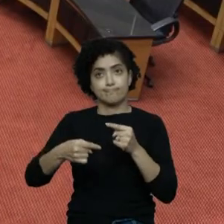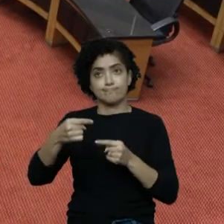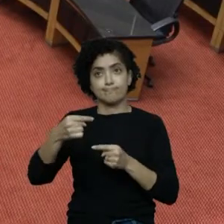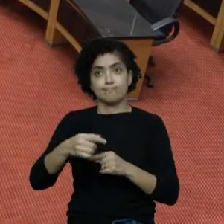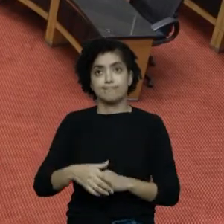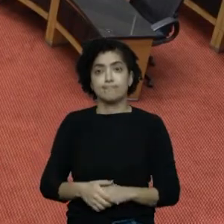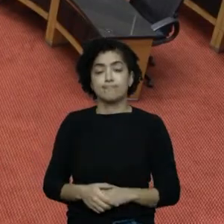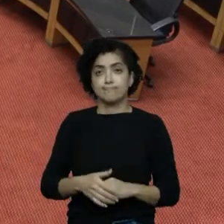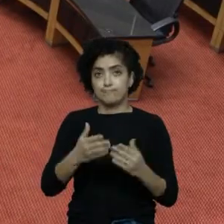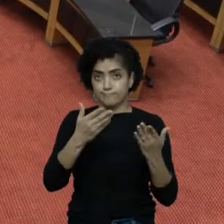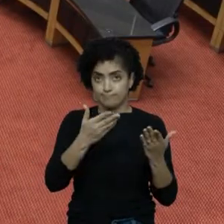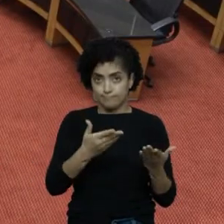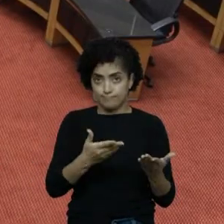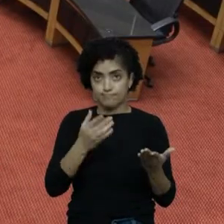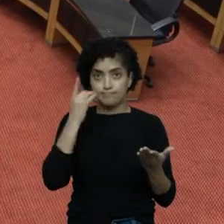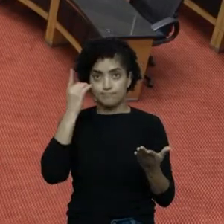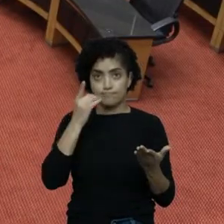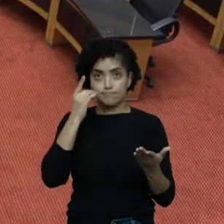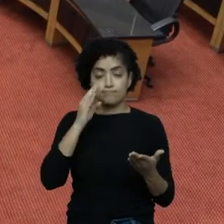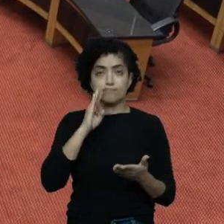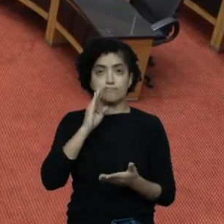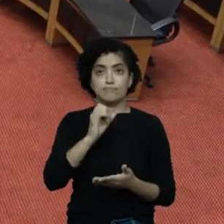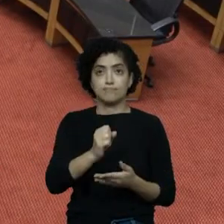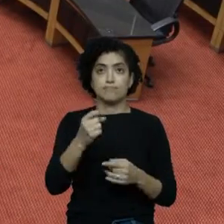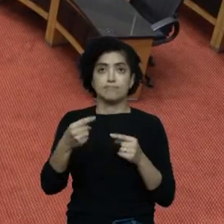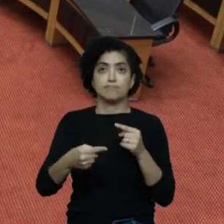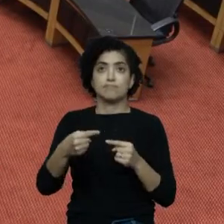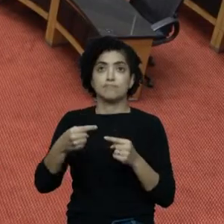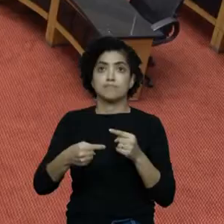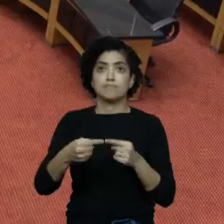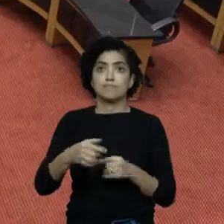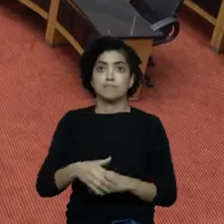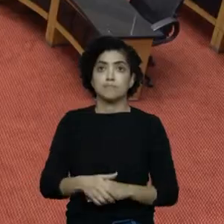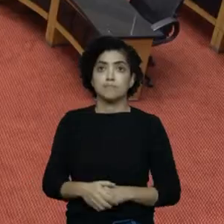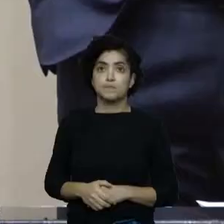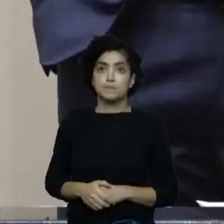o deputado Bruno para discutir